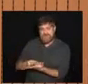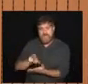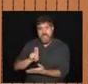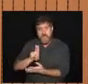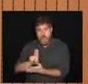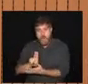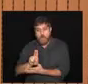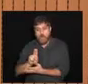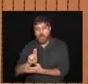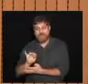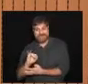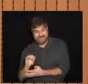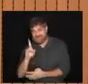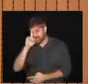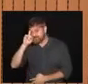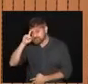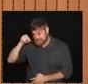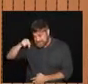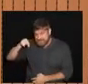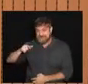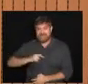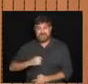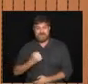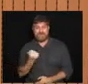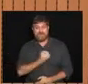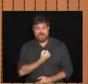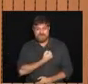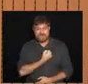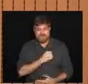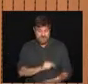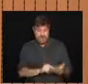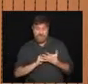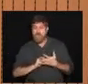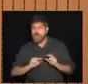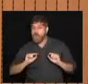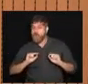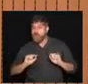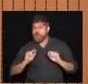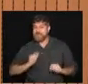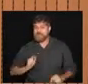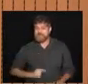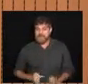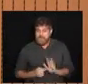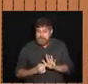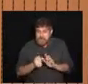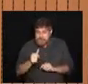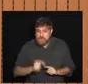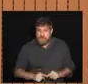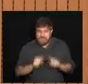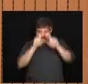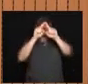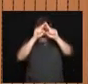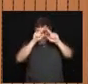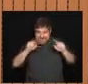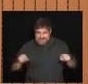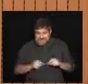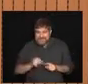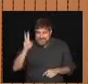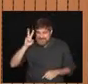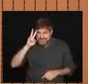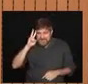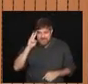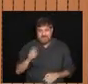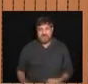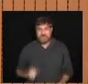E a gente tem que lembrar o tempo inteiro que os números eles nos mostram ainda a ponta do iceberg. Mas nós estamos